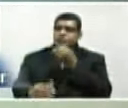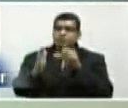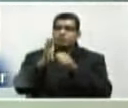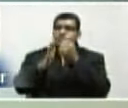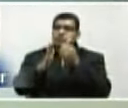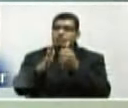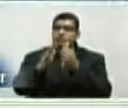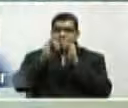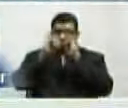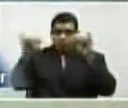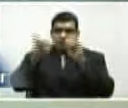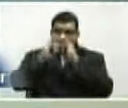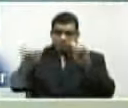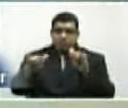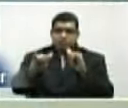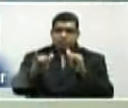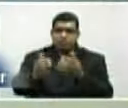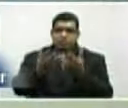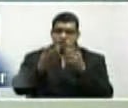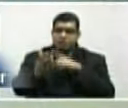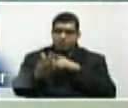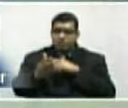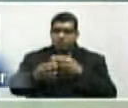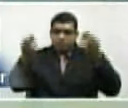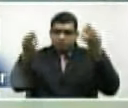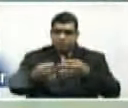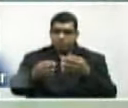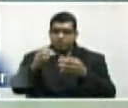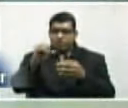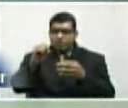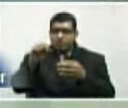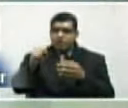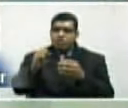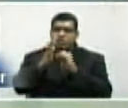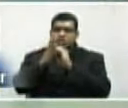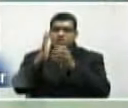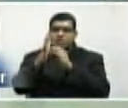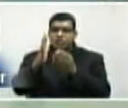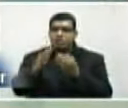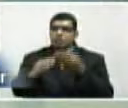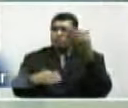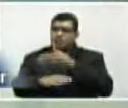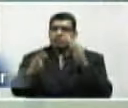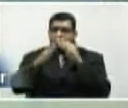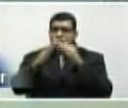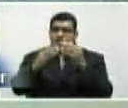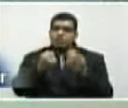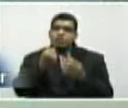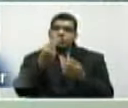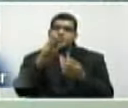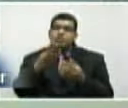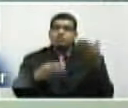Primeira informação que deve a Cefaz e a SES a esta casa: quanto